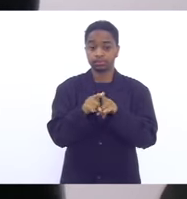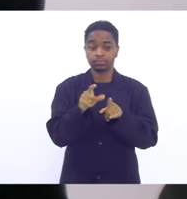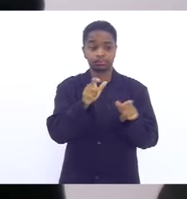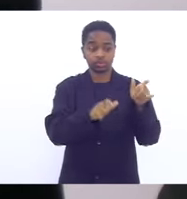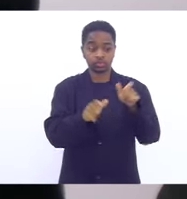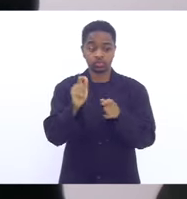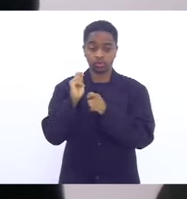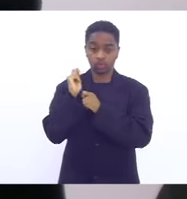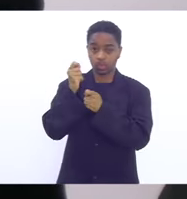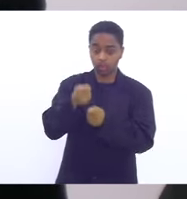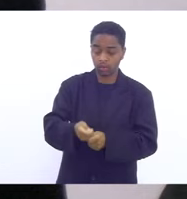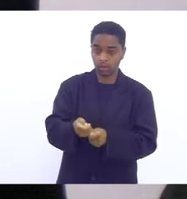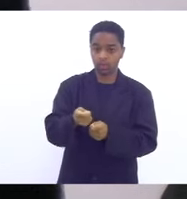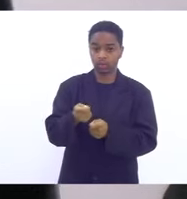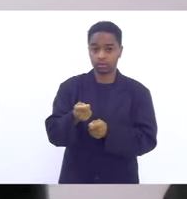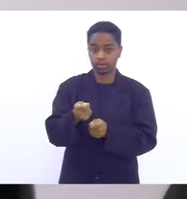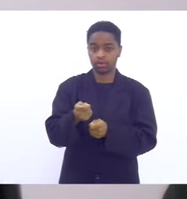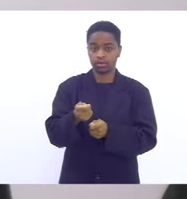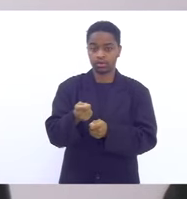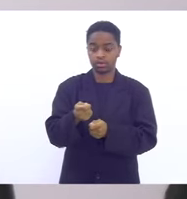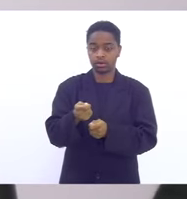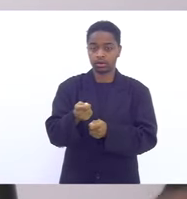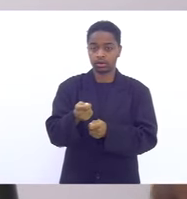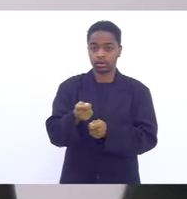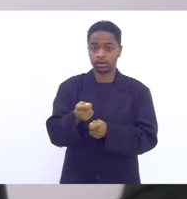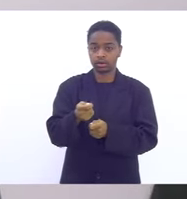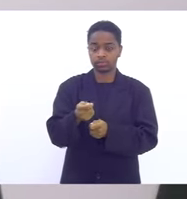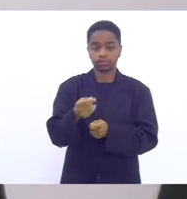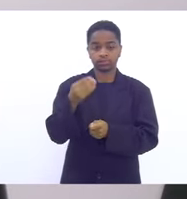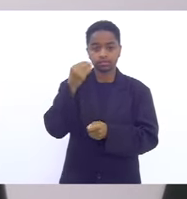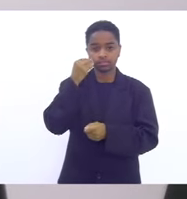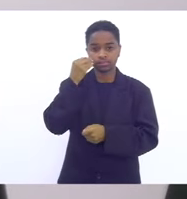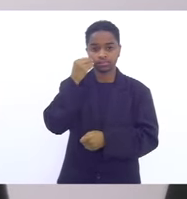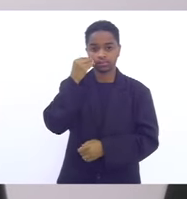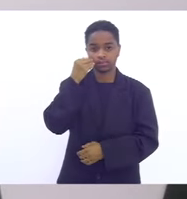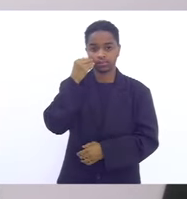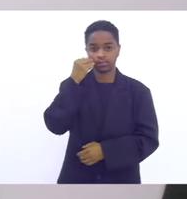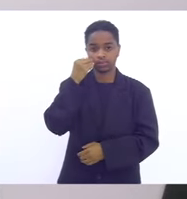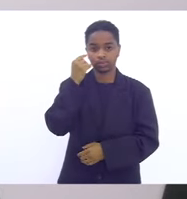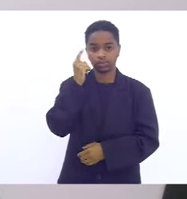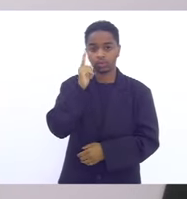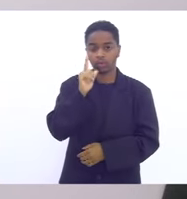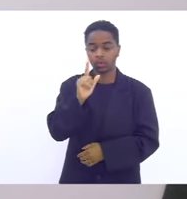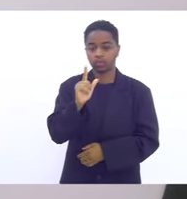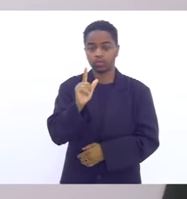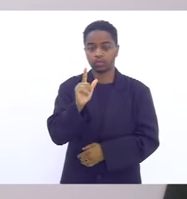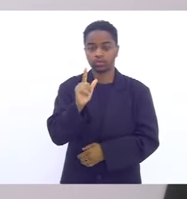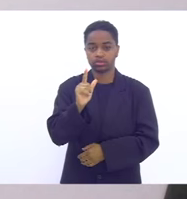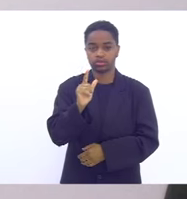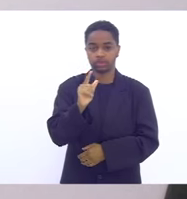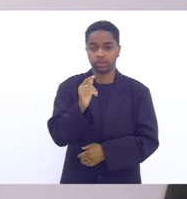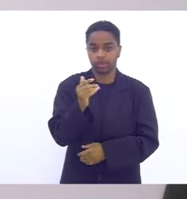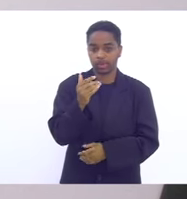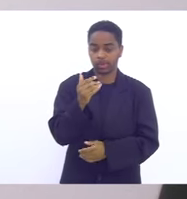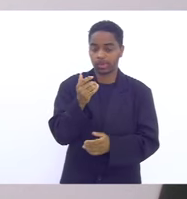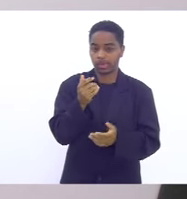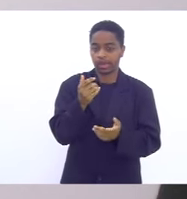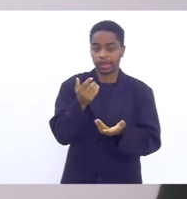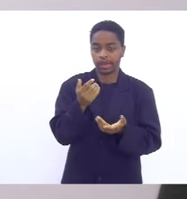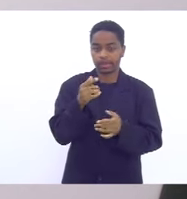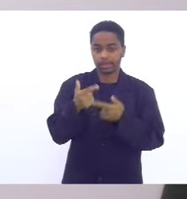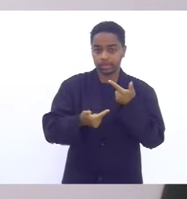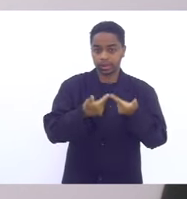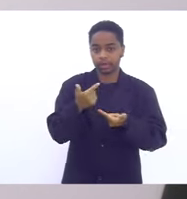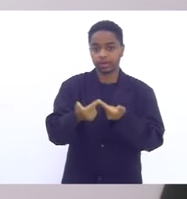Pescadores que saem para em busca do seu ganha-pão, perdendo suas produções, deputado